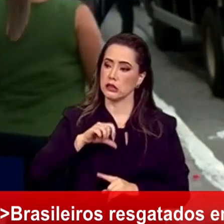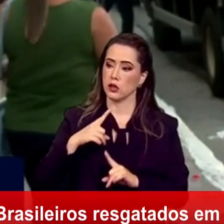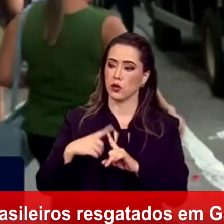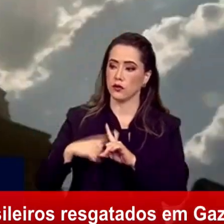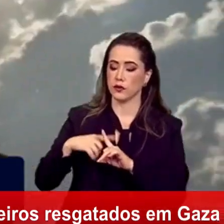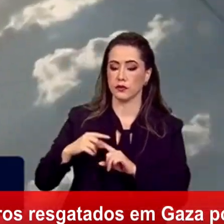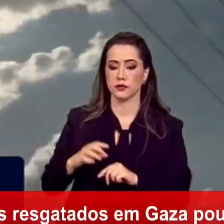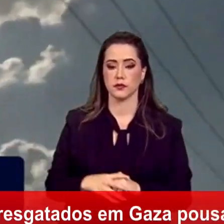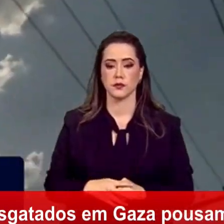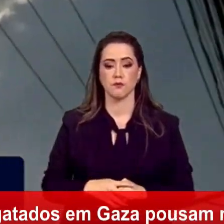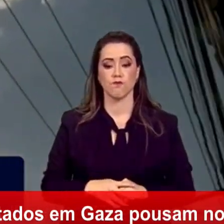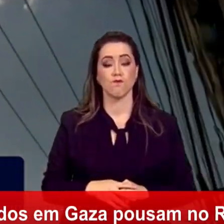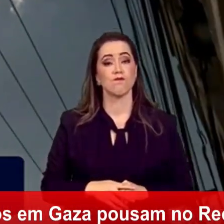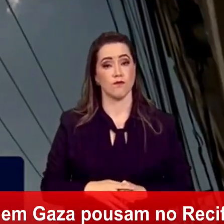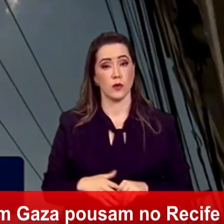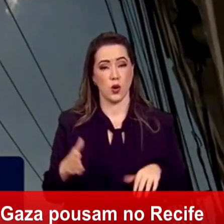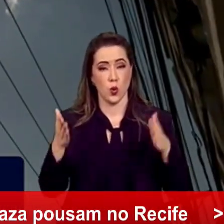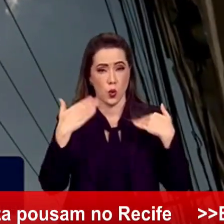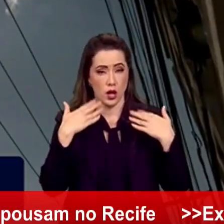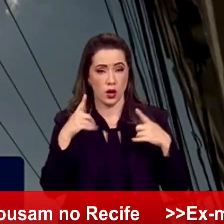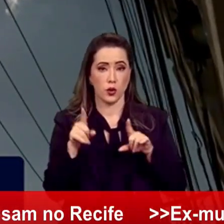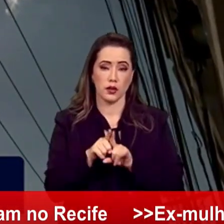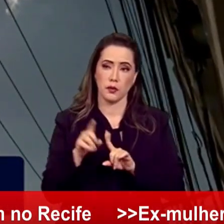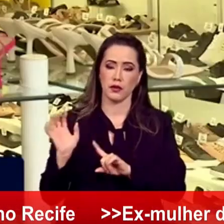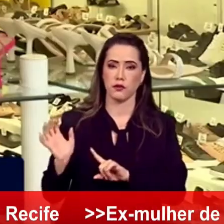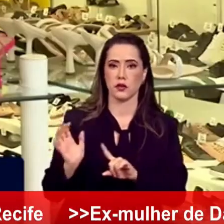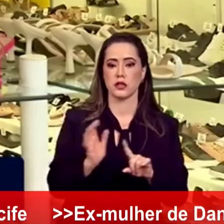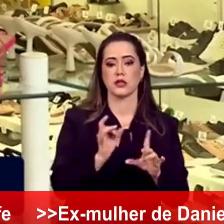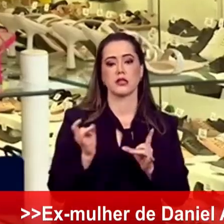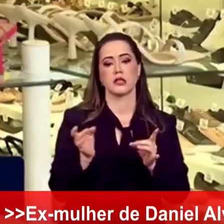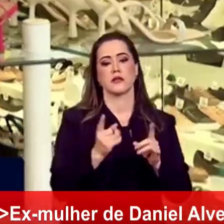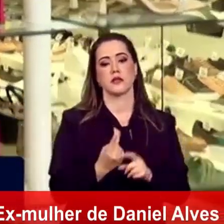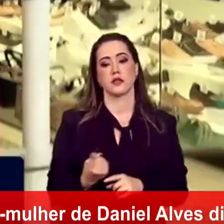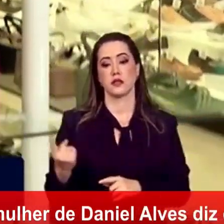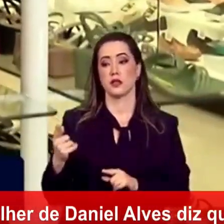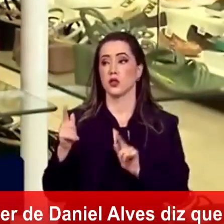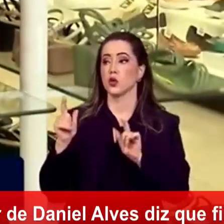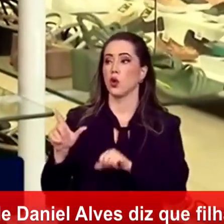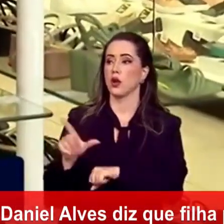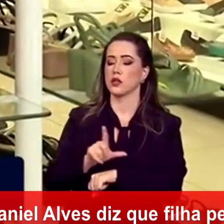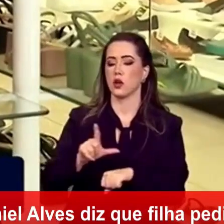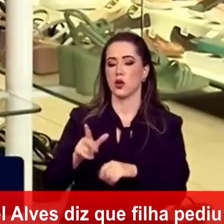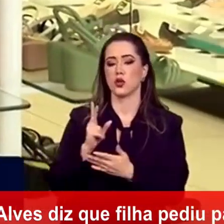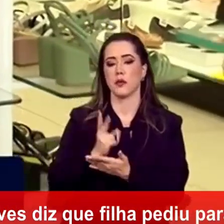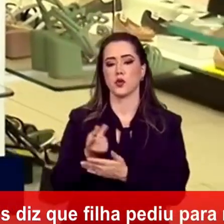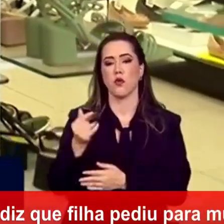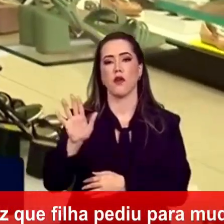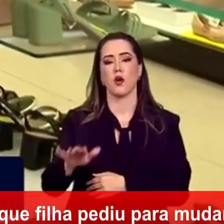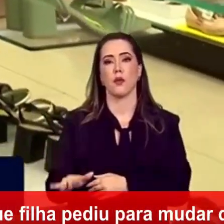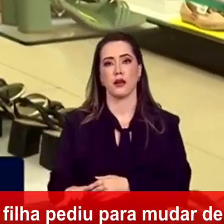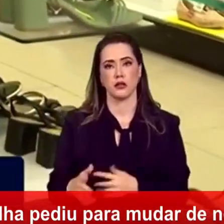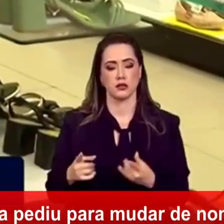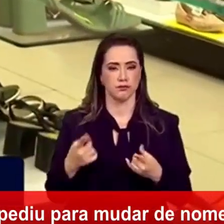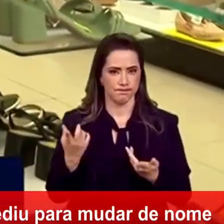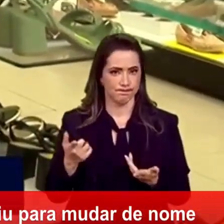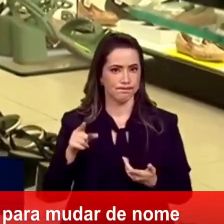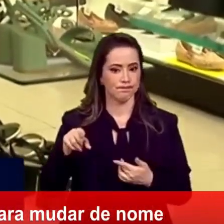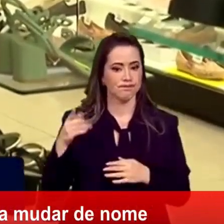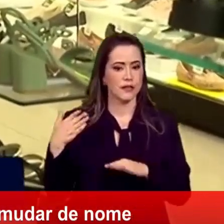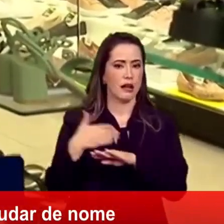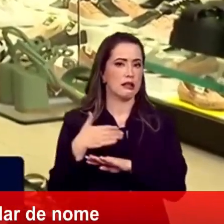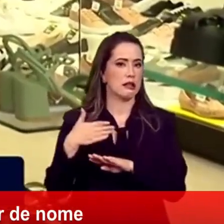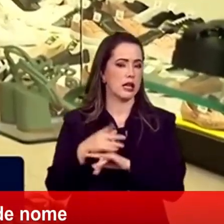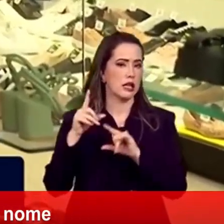graus. A onda de calor também impacta no comércio. Nessa loja, mesmo com promoções de Black Friday, o movimento